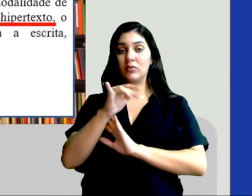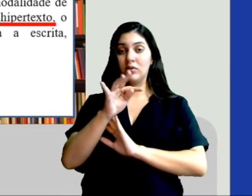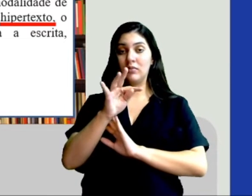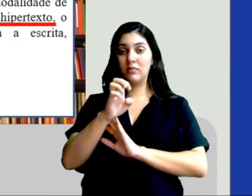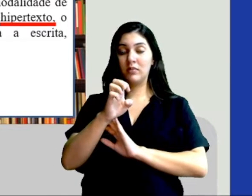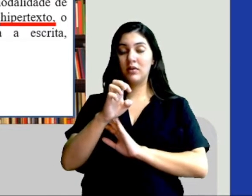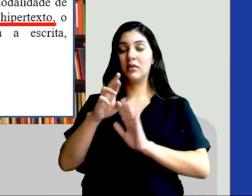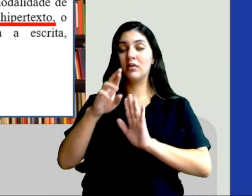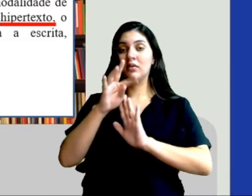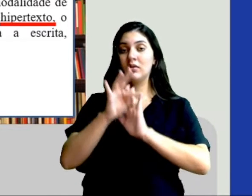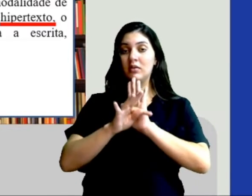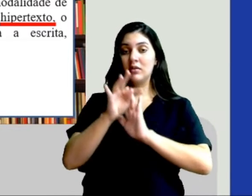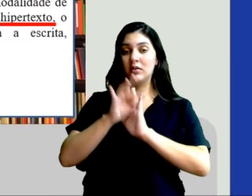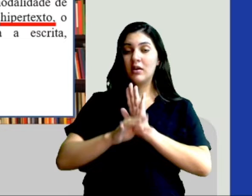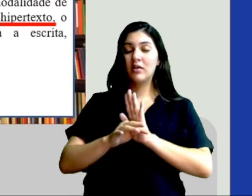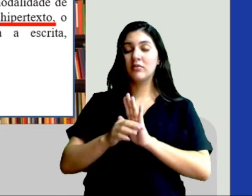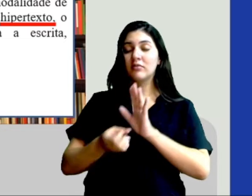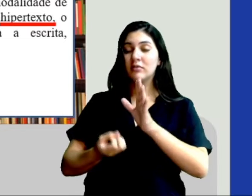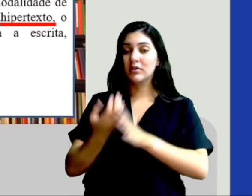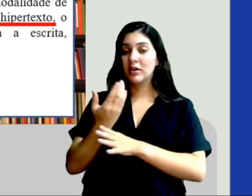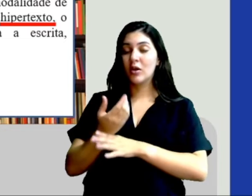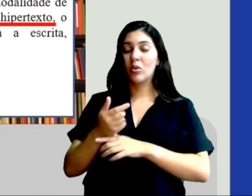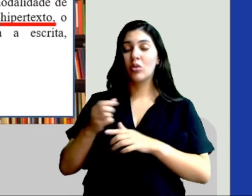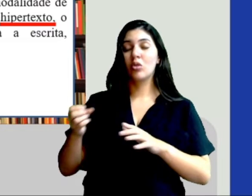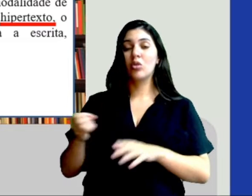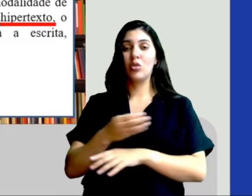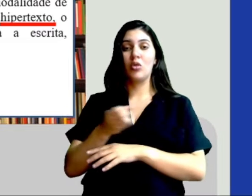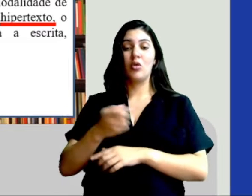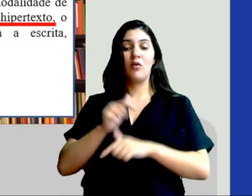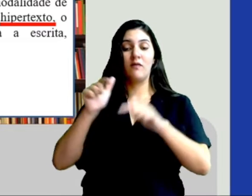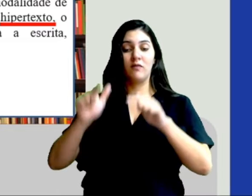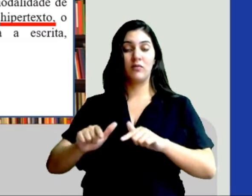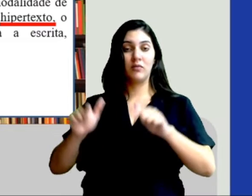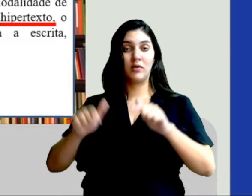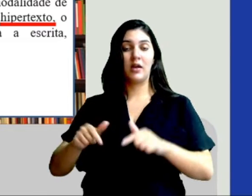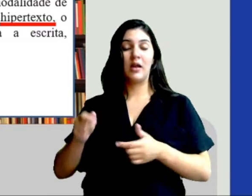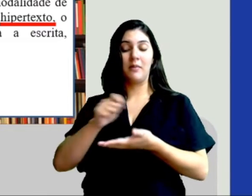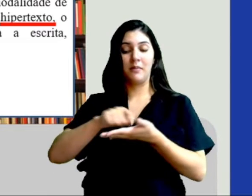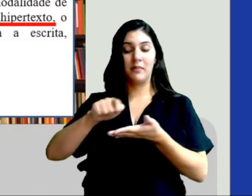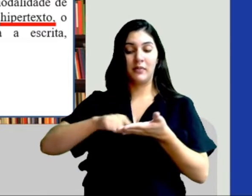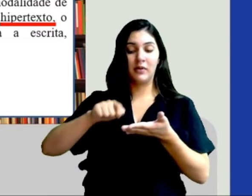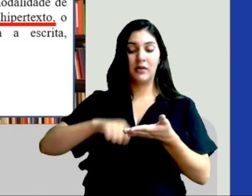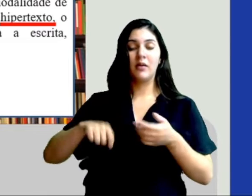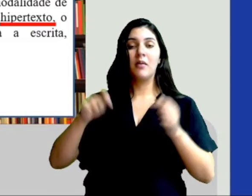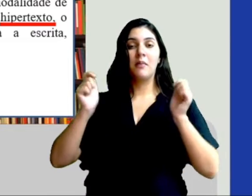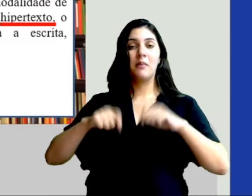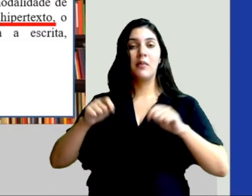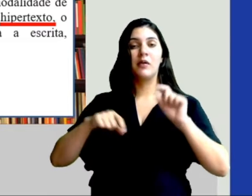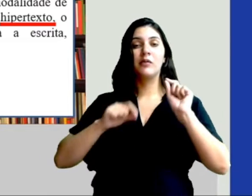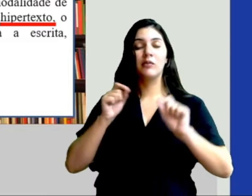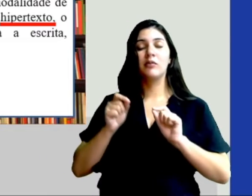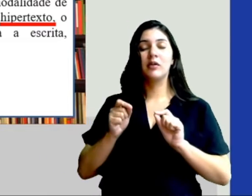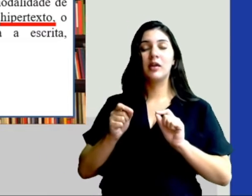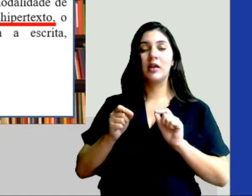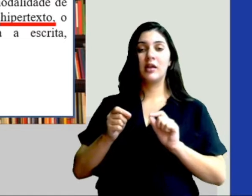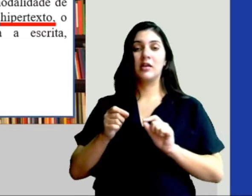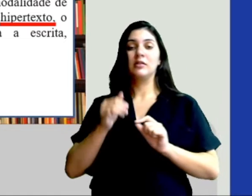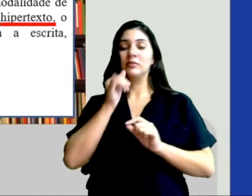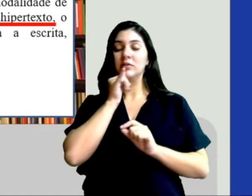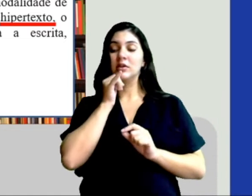o que viabilizou a criação de novos espaços para a escrita, possibilitando um hibridismo entre a